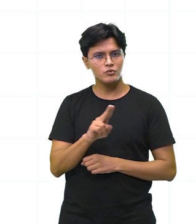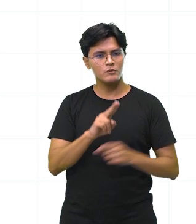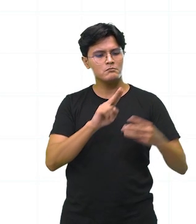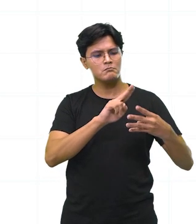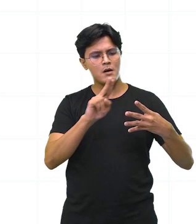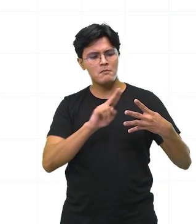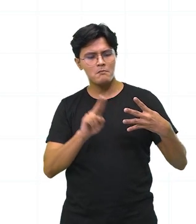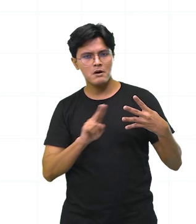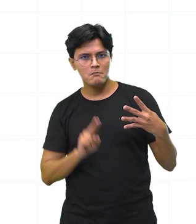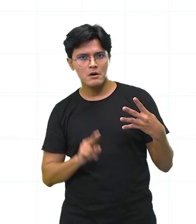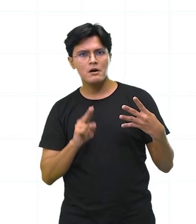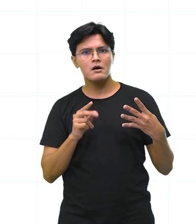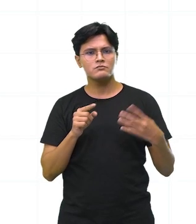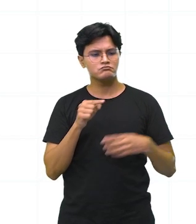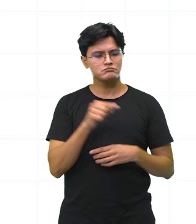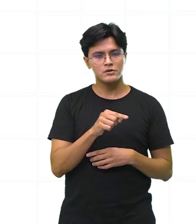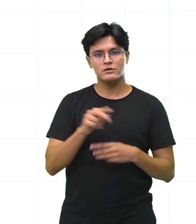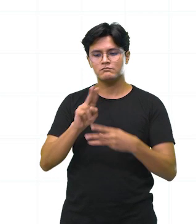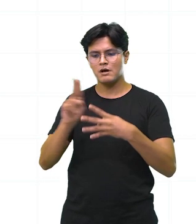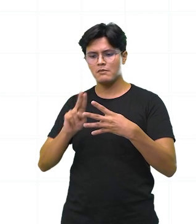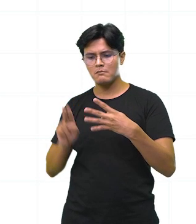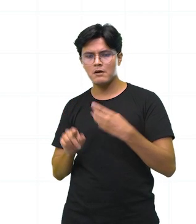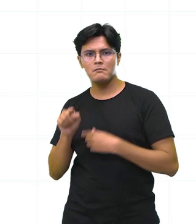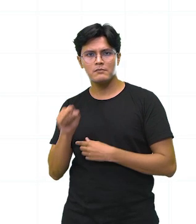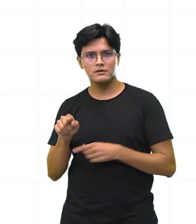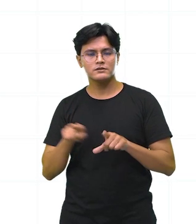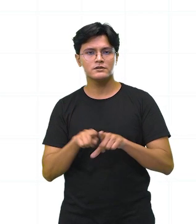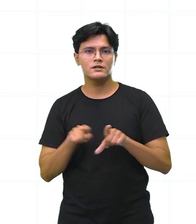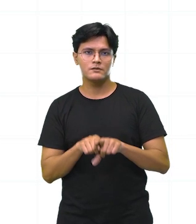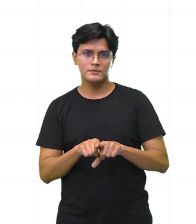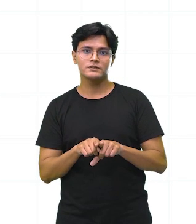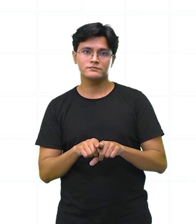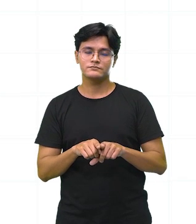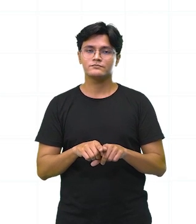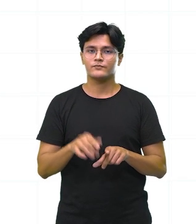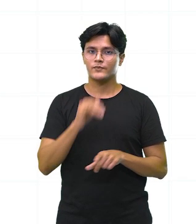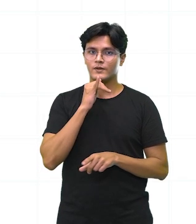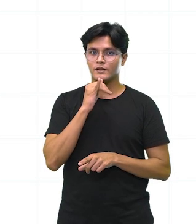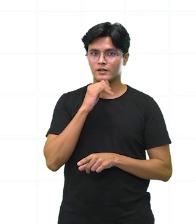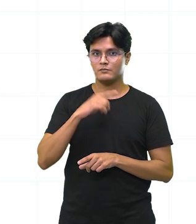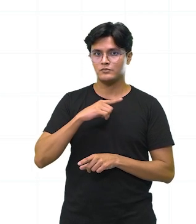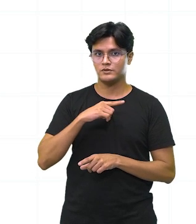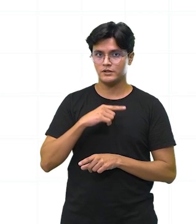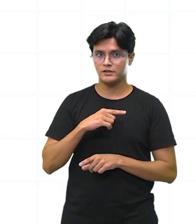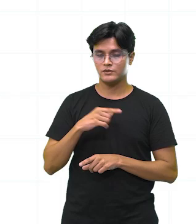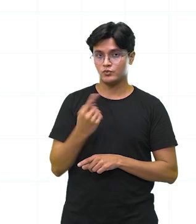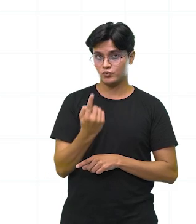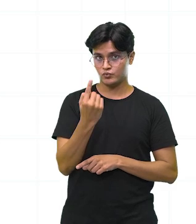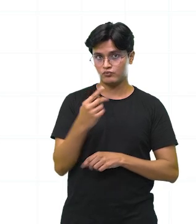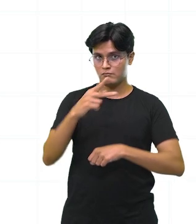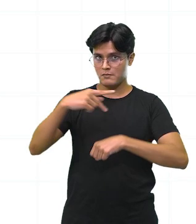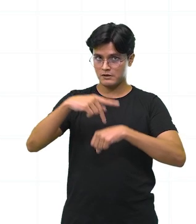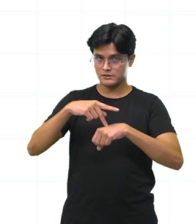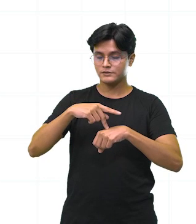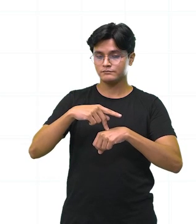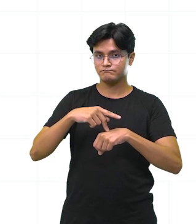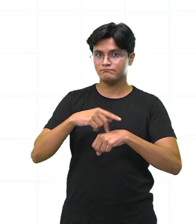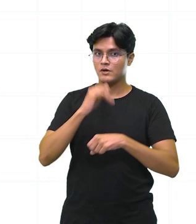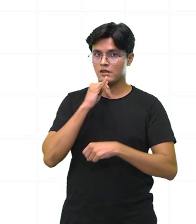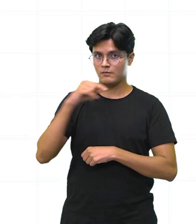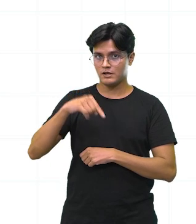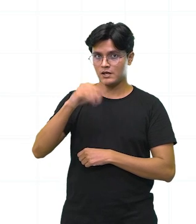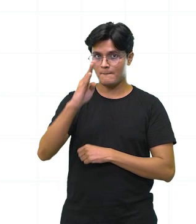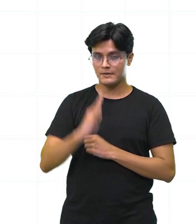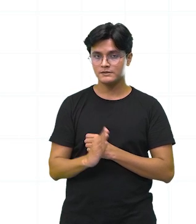mesmo país eu vou ter então um um objeto né ou ou aí uma situação ou um